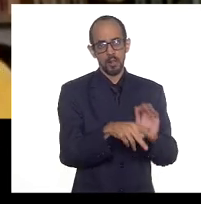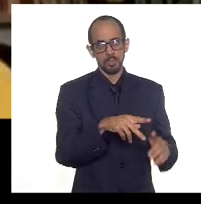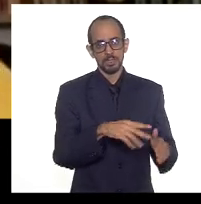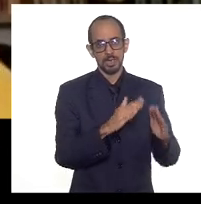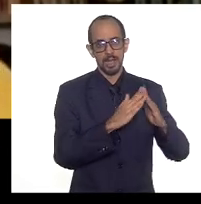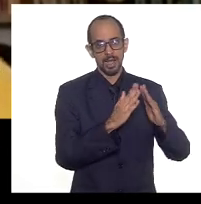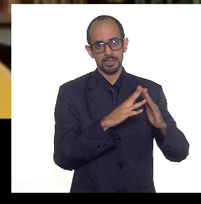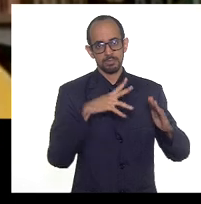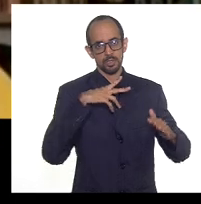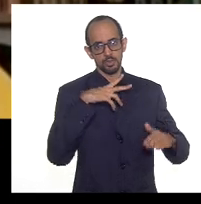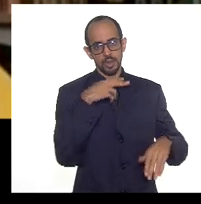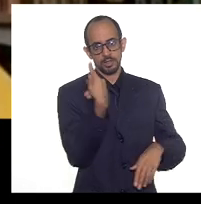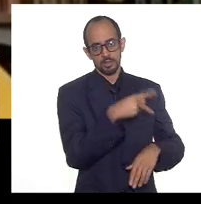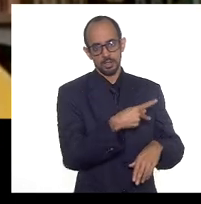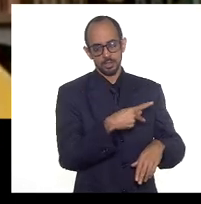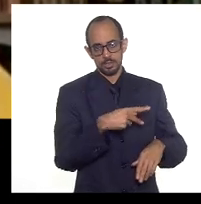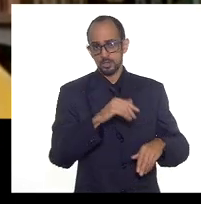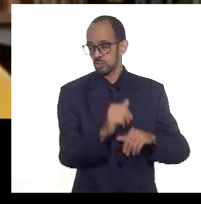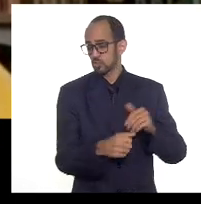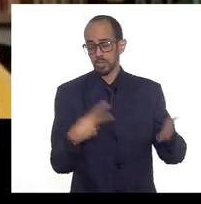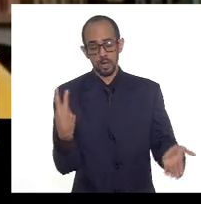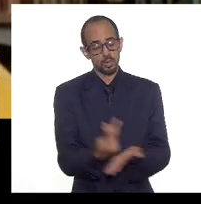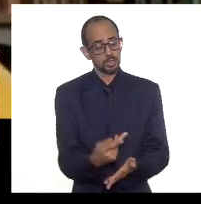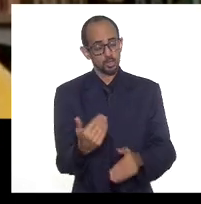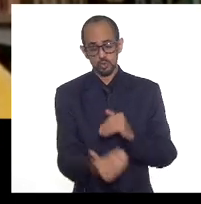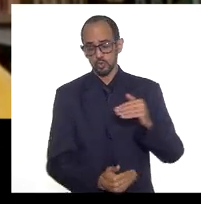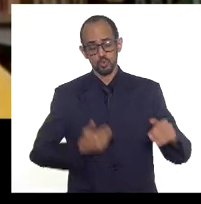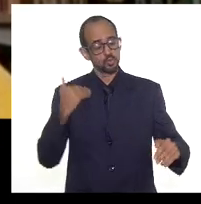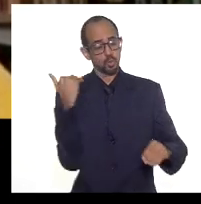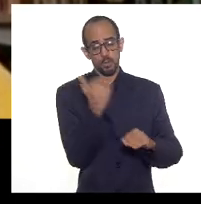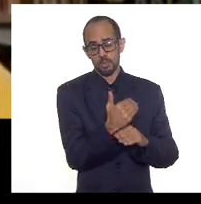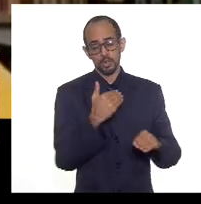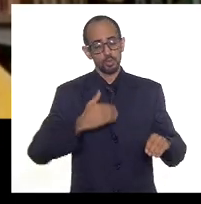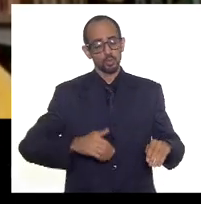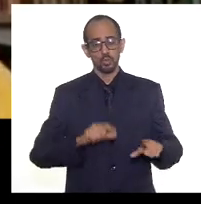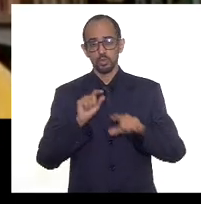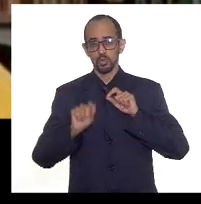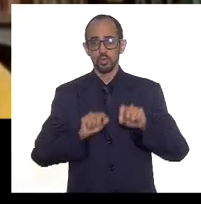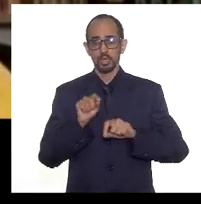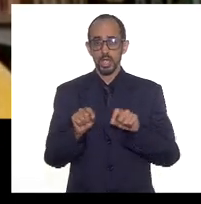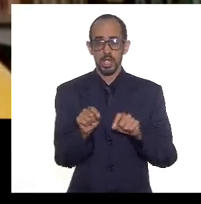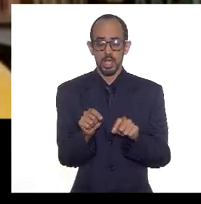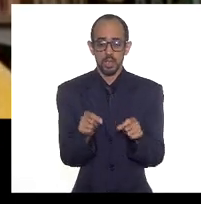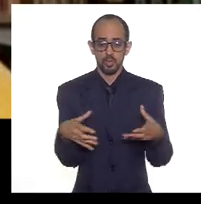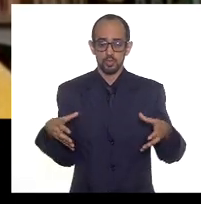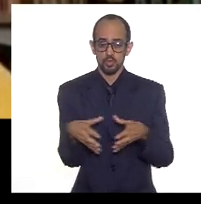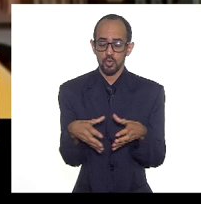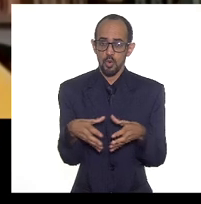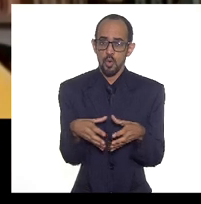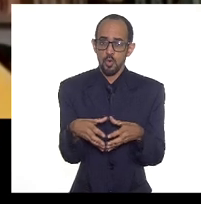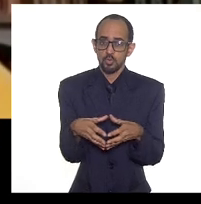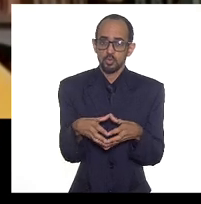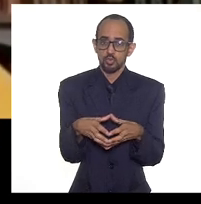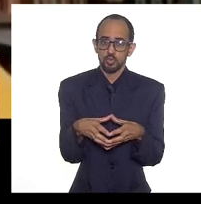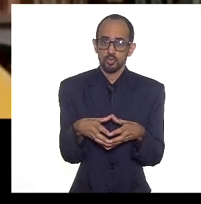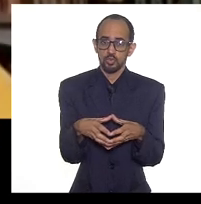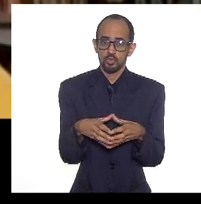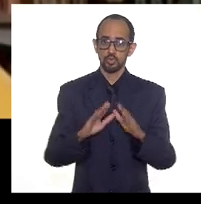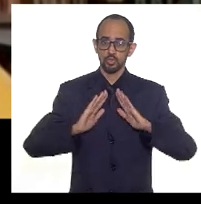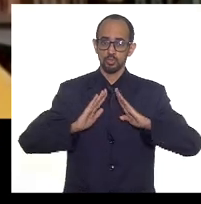Então, isso tem acontecido, sobretudo, nos conjuntos habitacionais